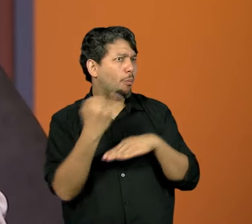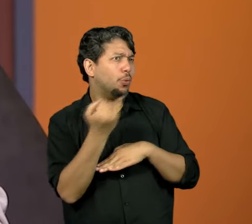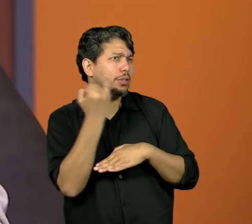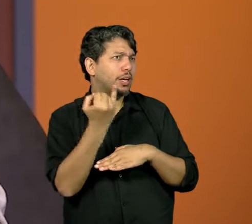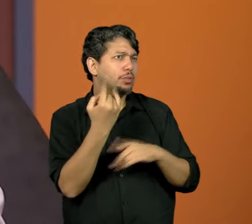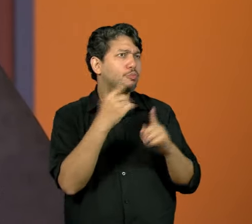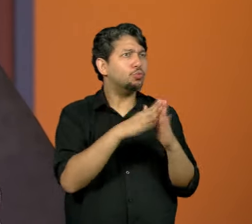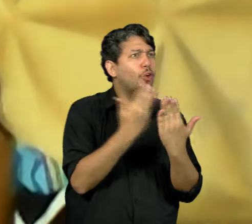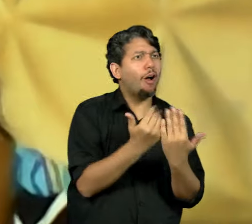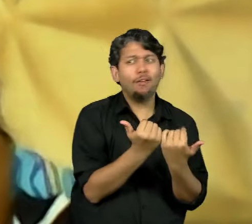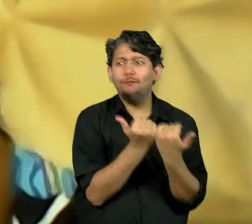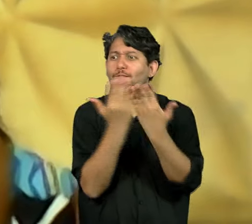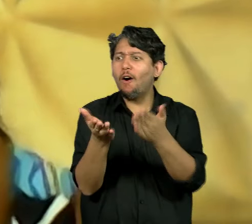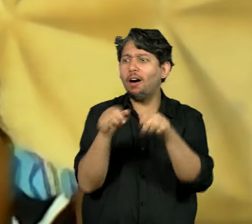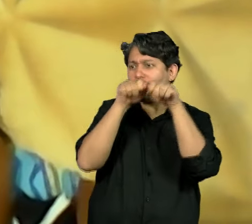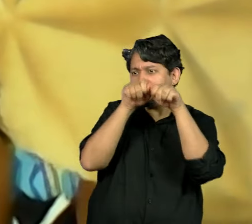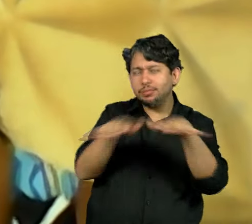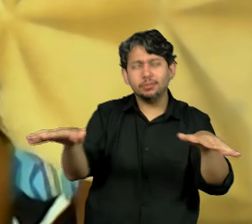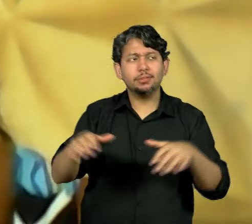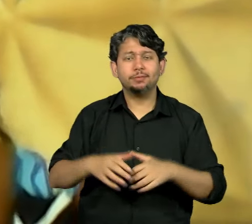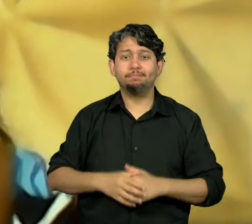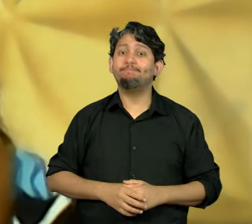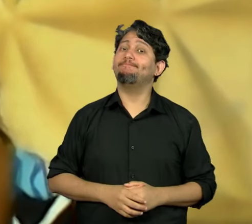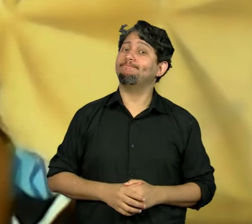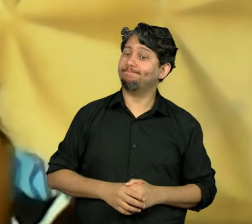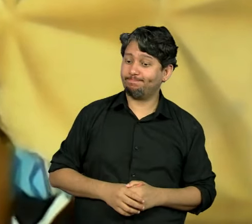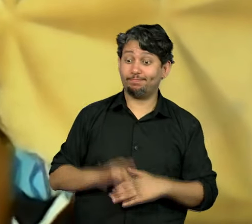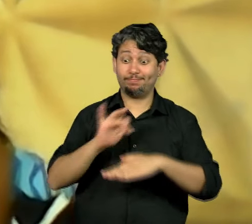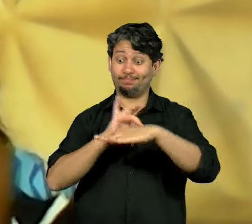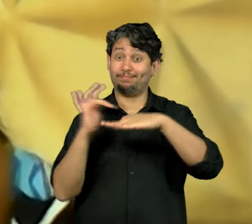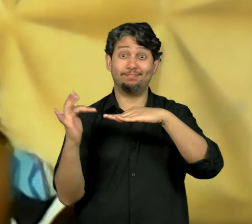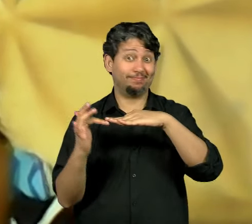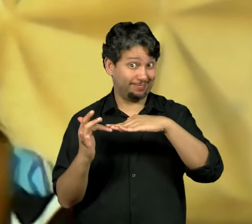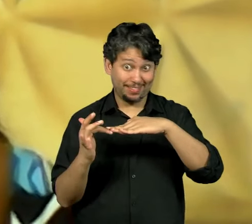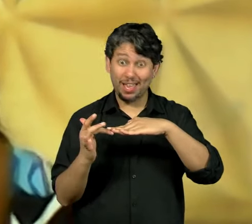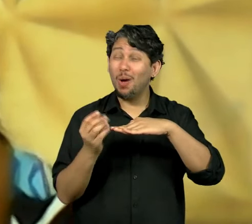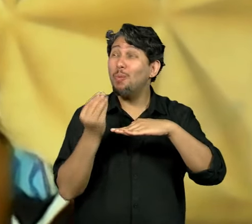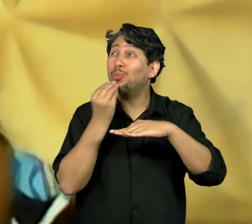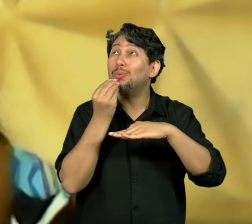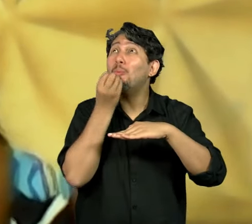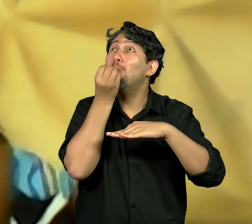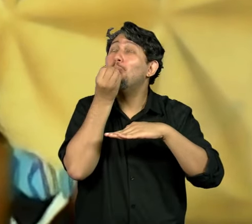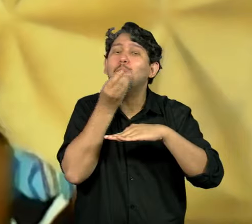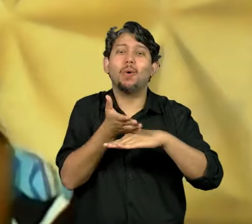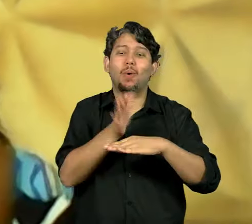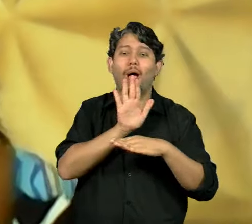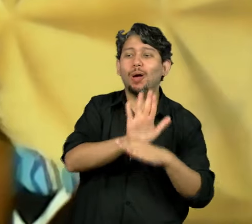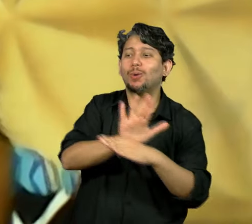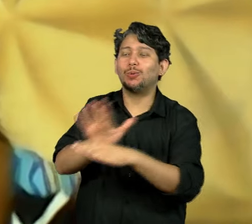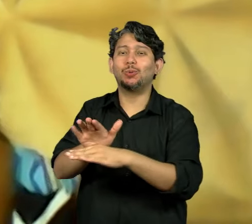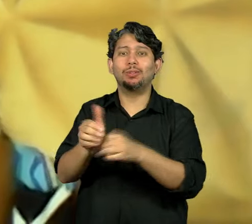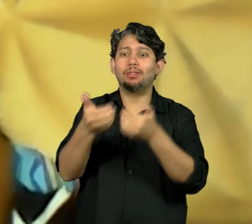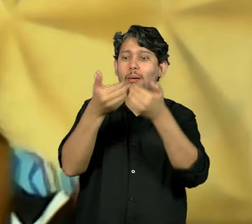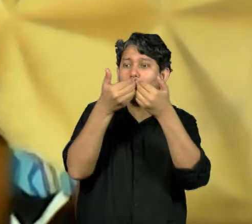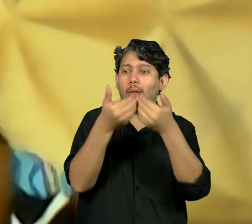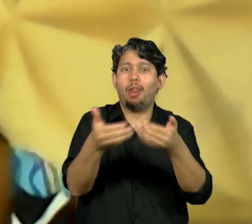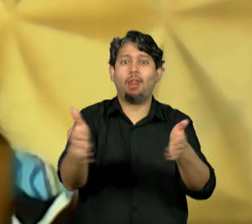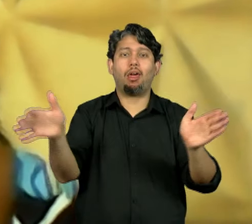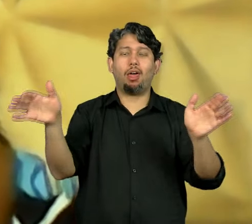essa qualificação? As redes sociais são ferramentas hoje importantíssimas, né,